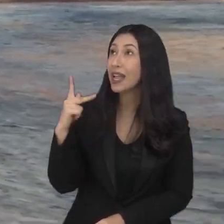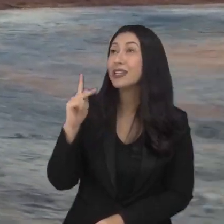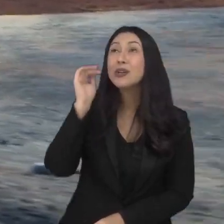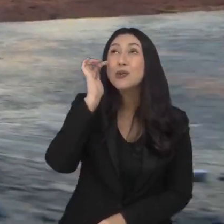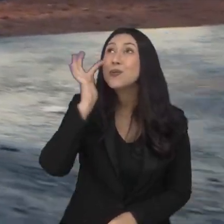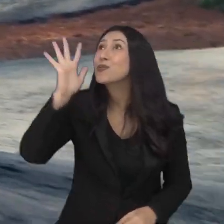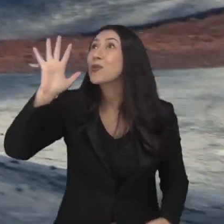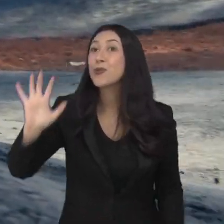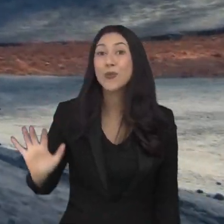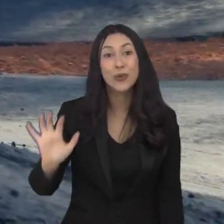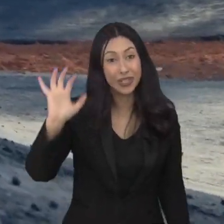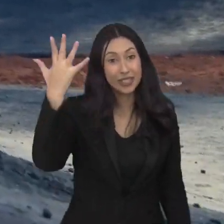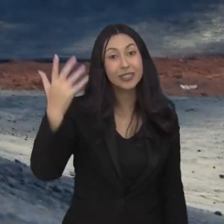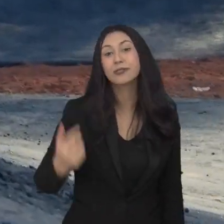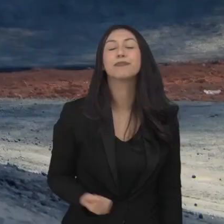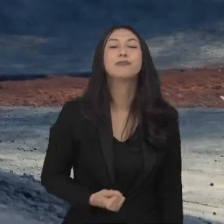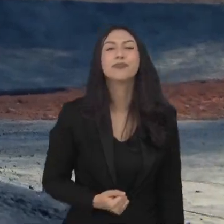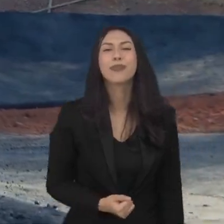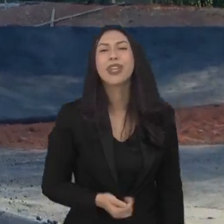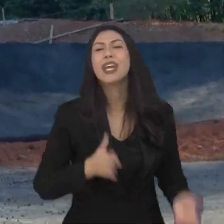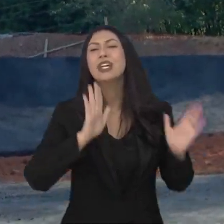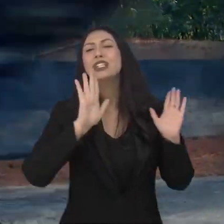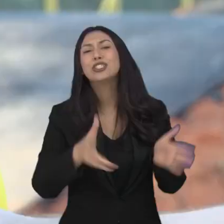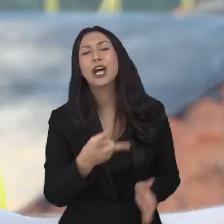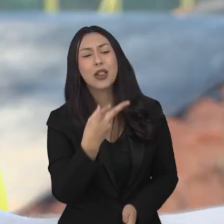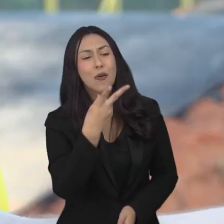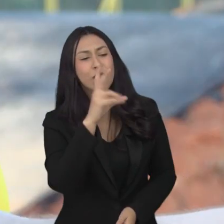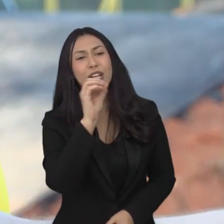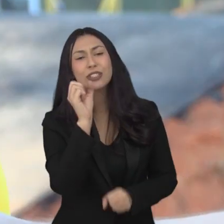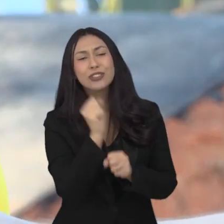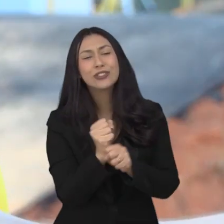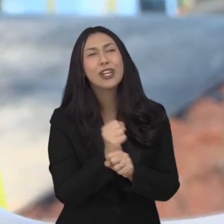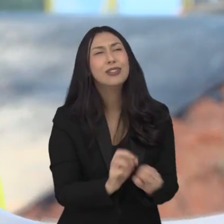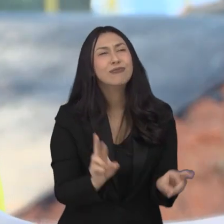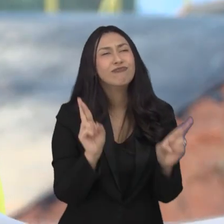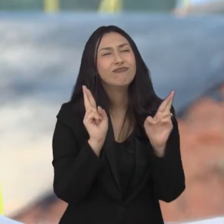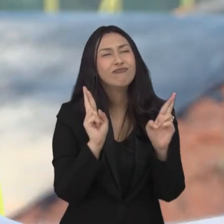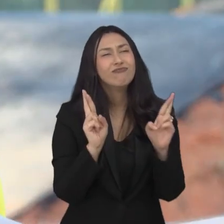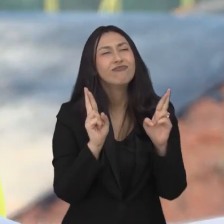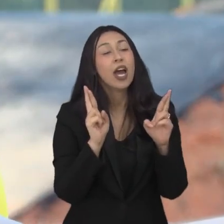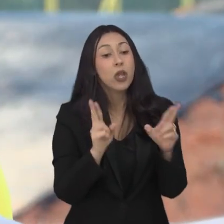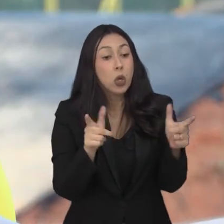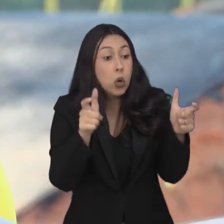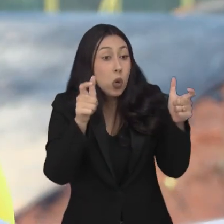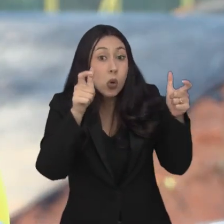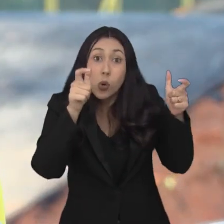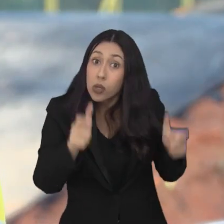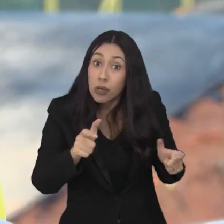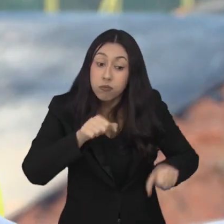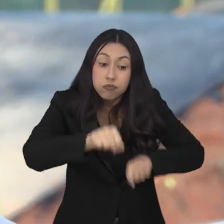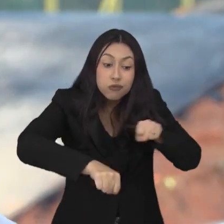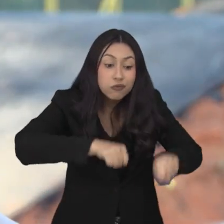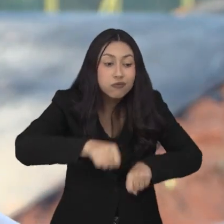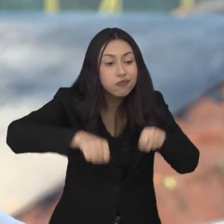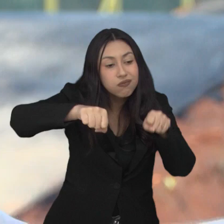do local é a realização de um sonho. Isso aqui tem mais de 20 anos a gente esperando uma